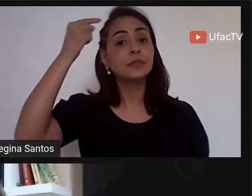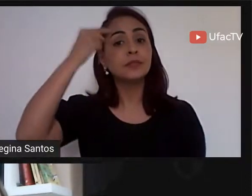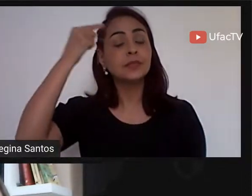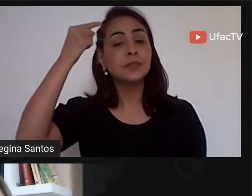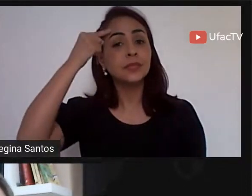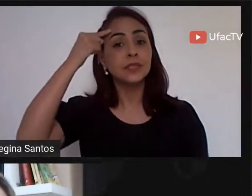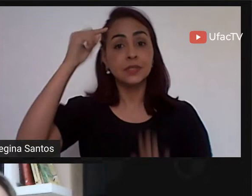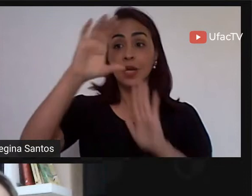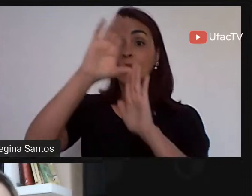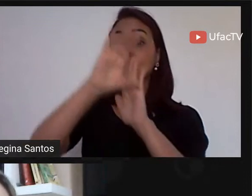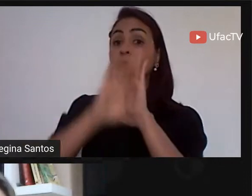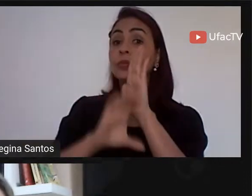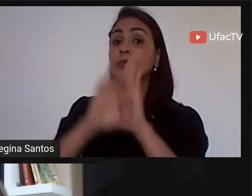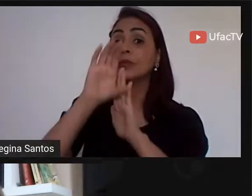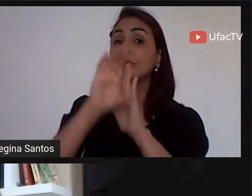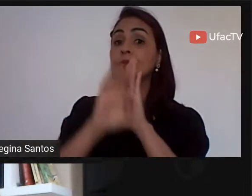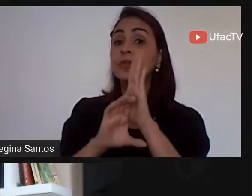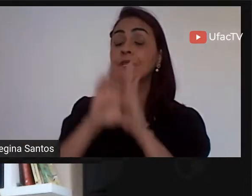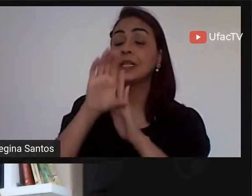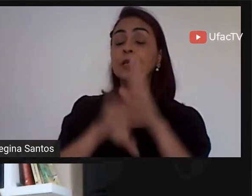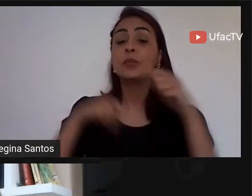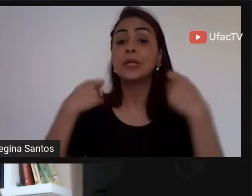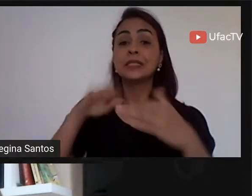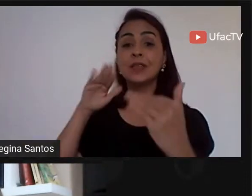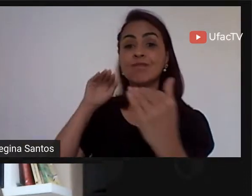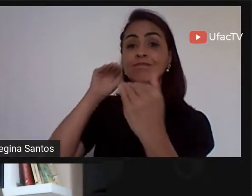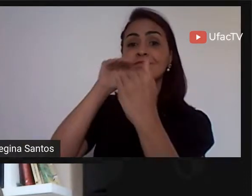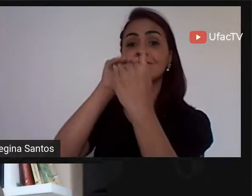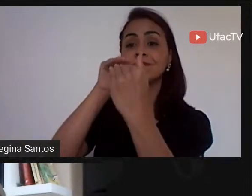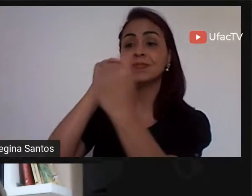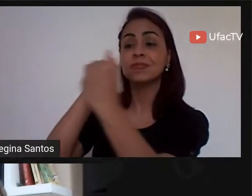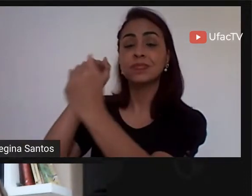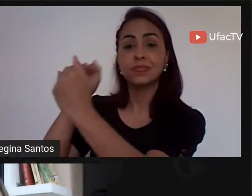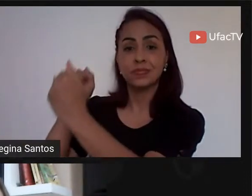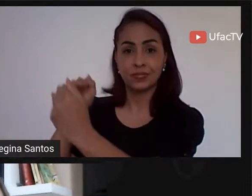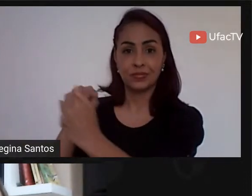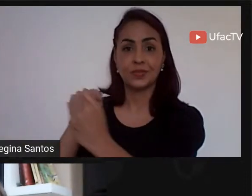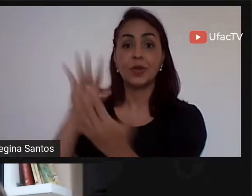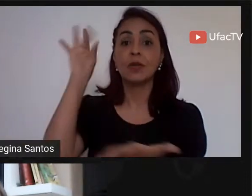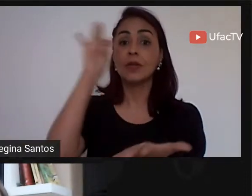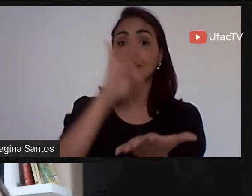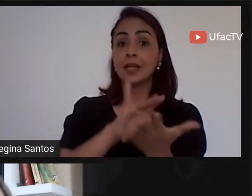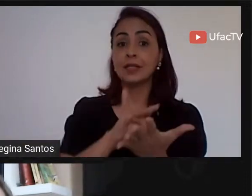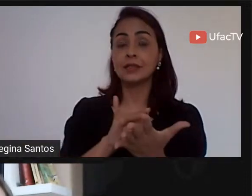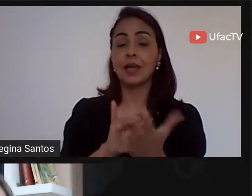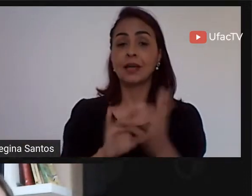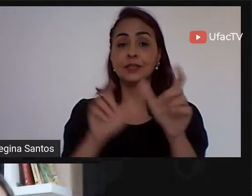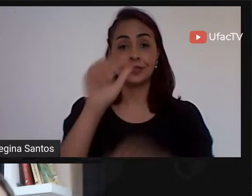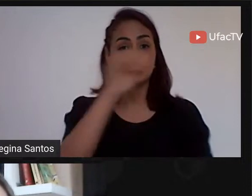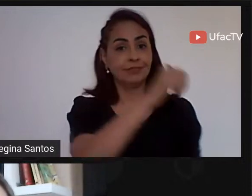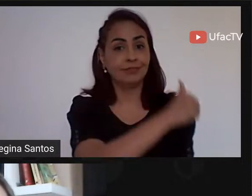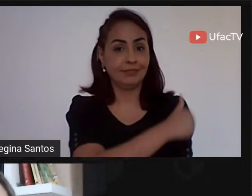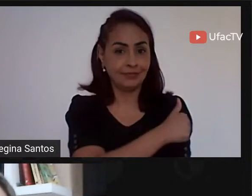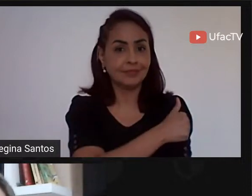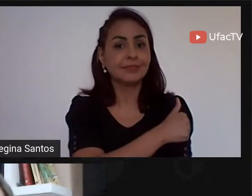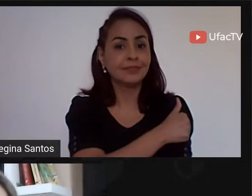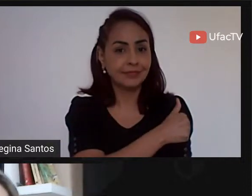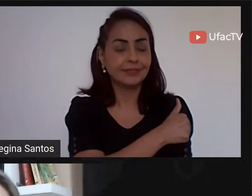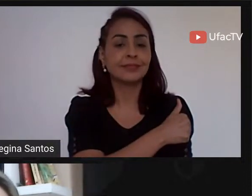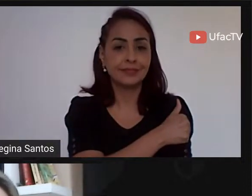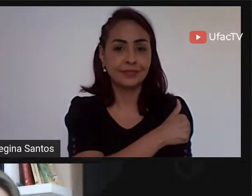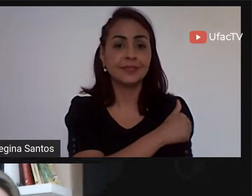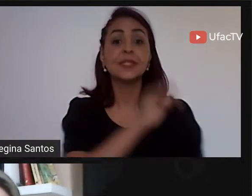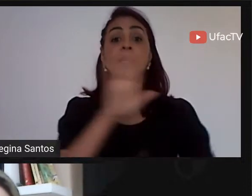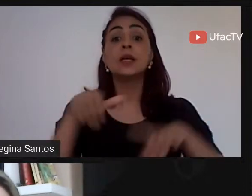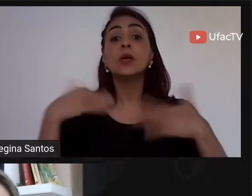que dialogar com a realidade, né, dos estudantes, então qual é a realidade dos nossos estudantes nesse